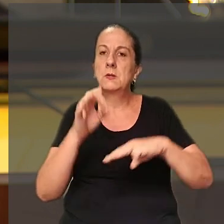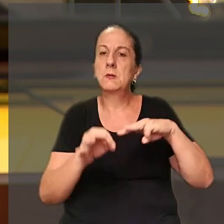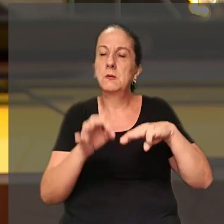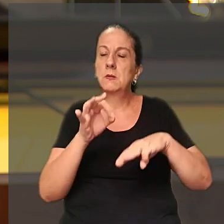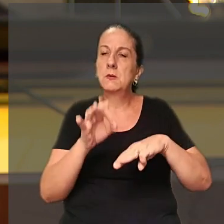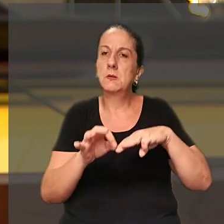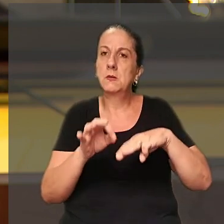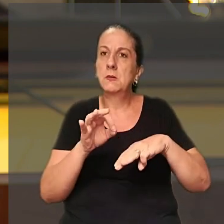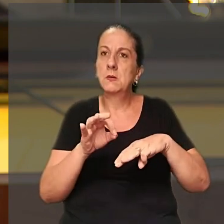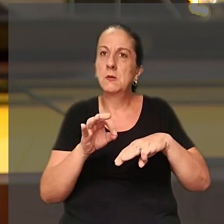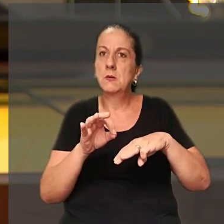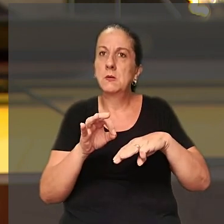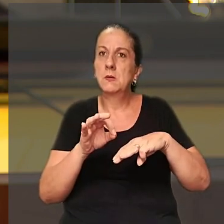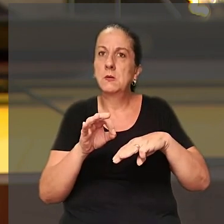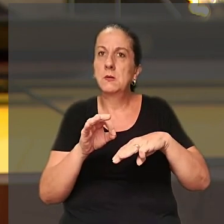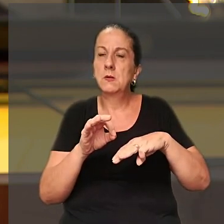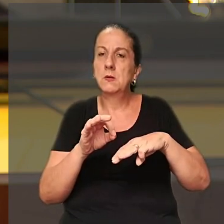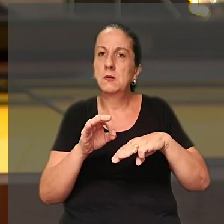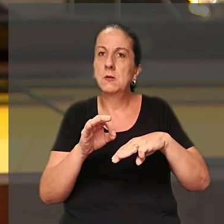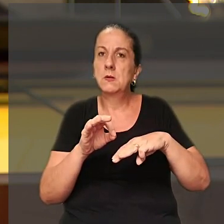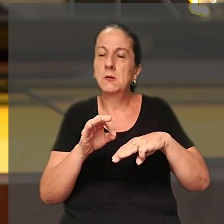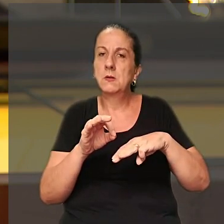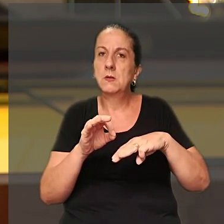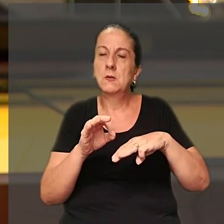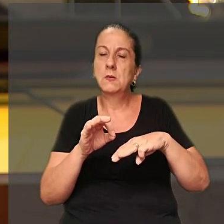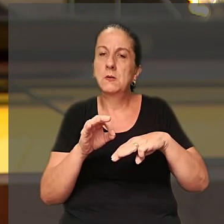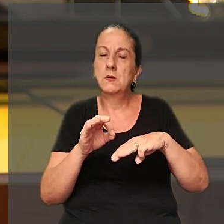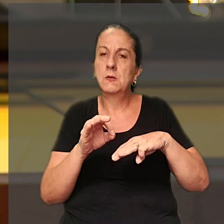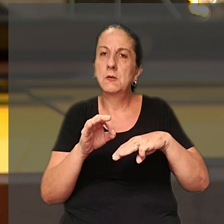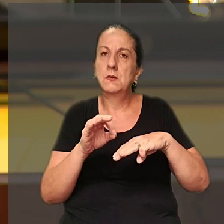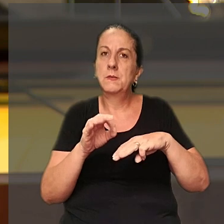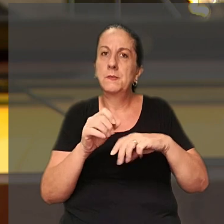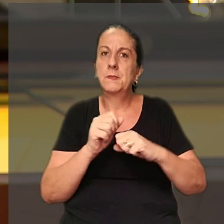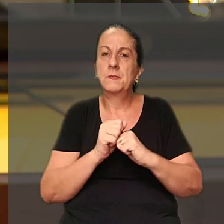ministro, após o falecimento do saudoso ministro